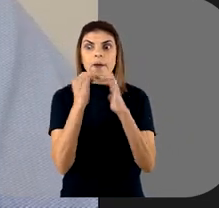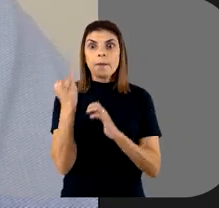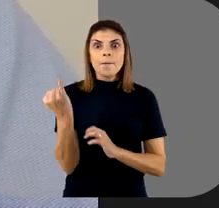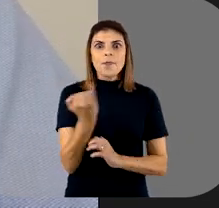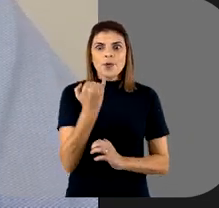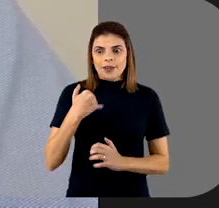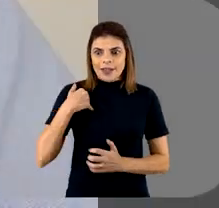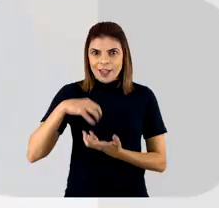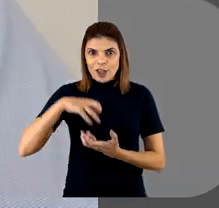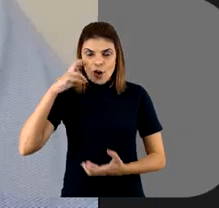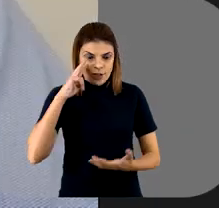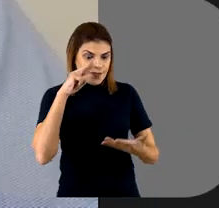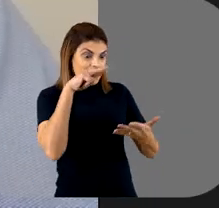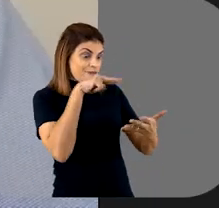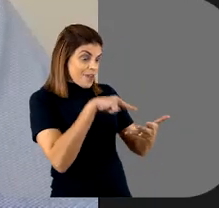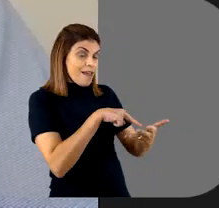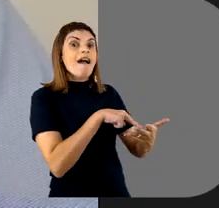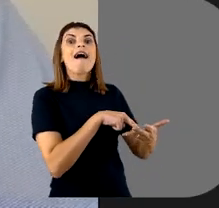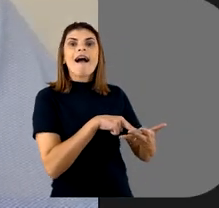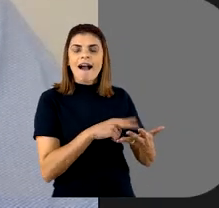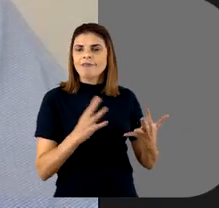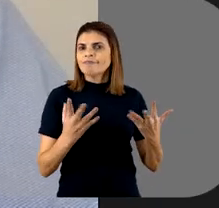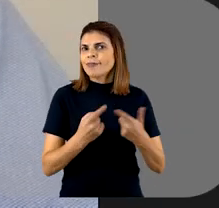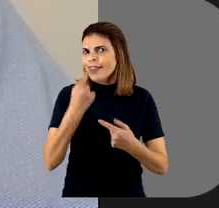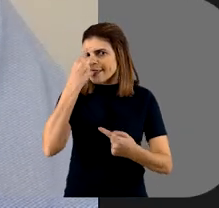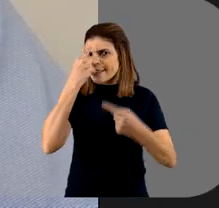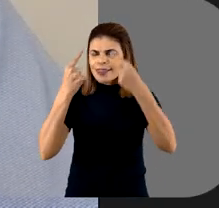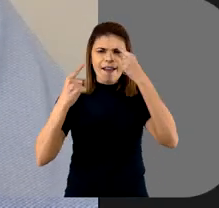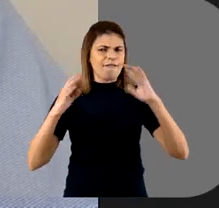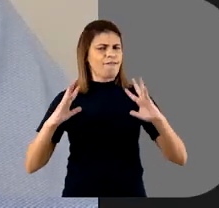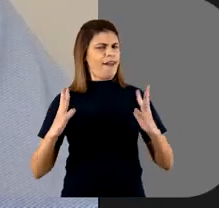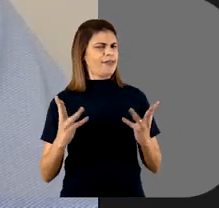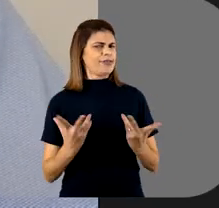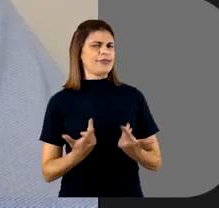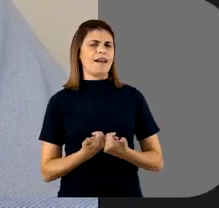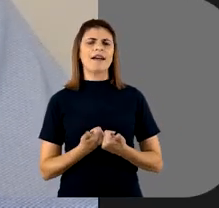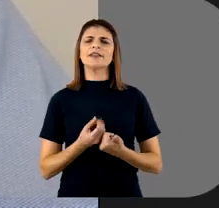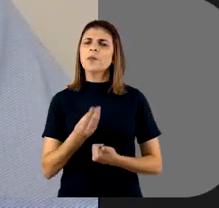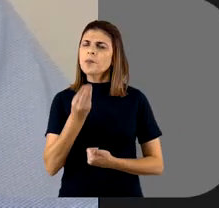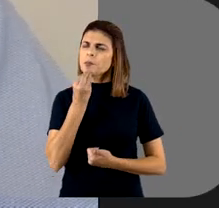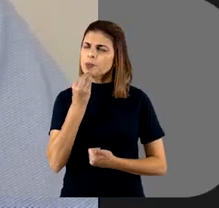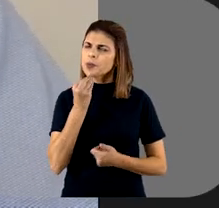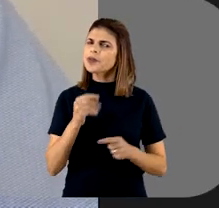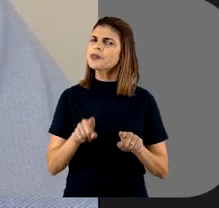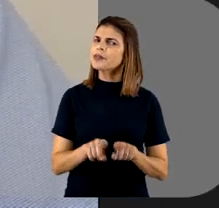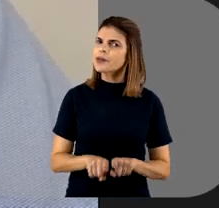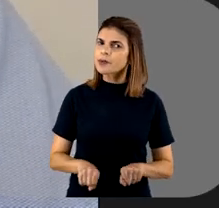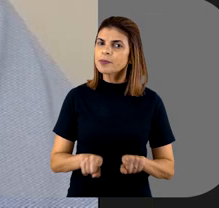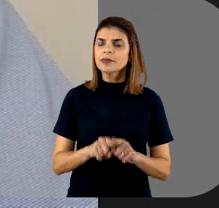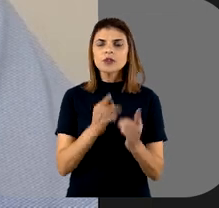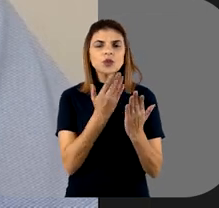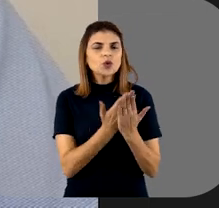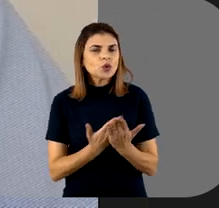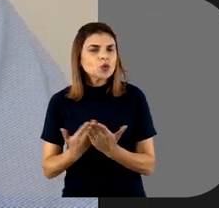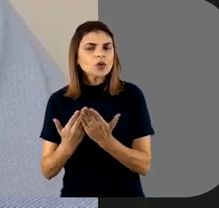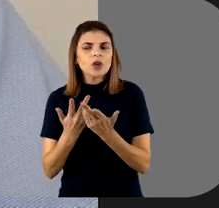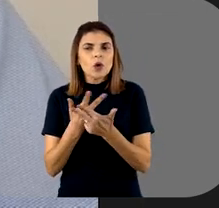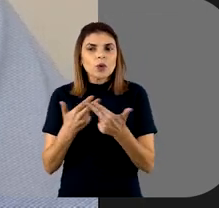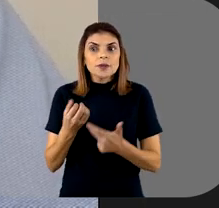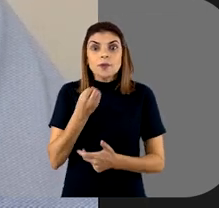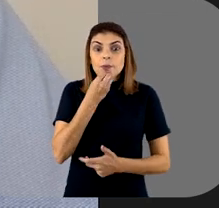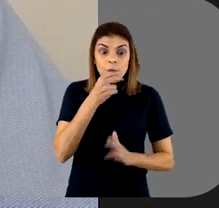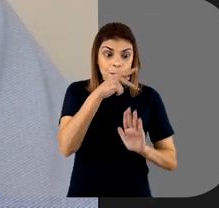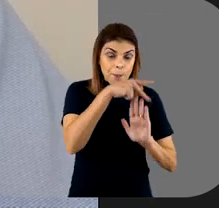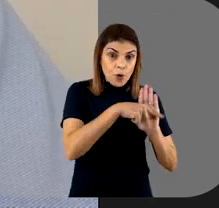muito importante para eles. Eu acho essa ideia fantástica, é muito interessante, né? Valeria a pena também estudar